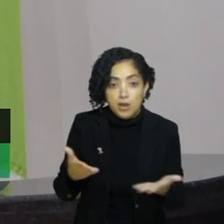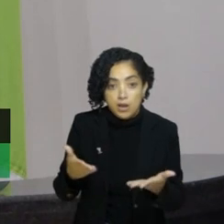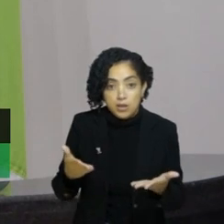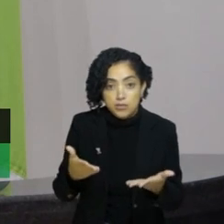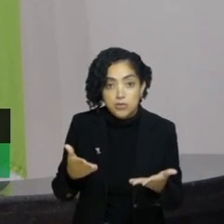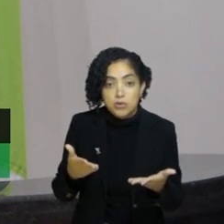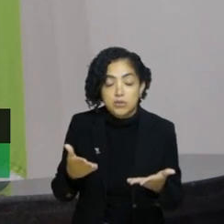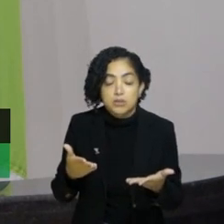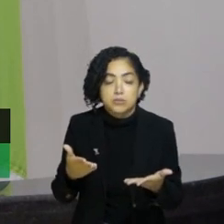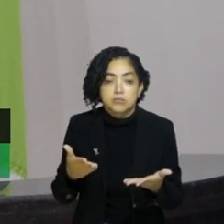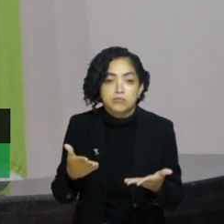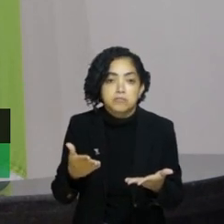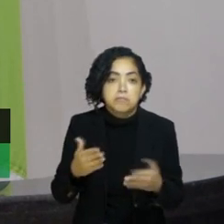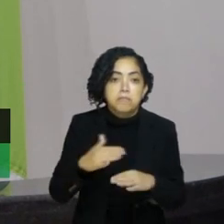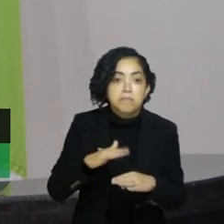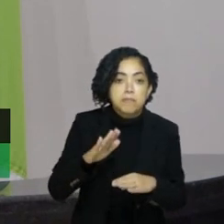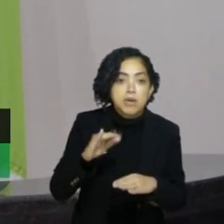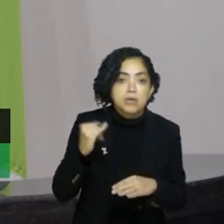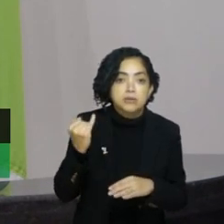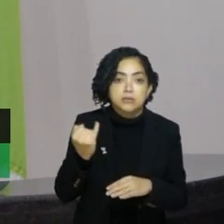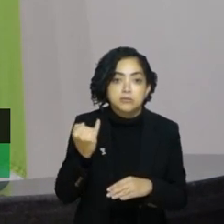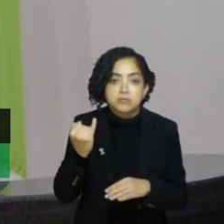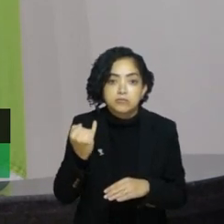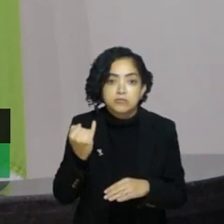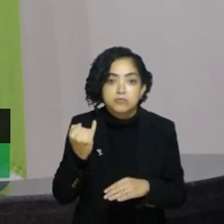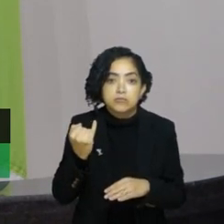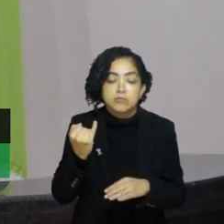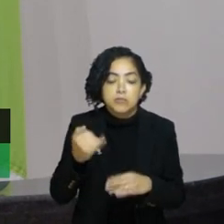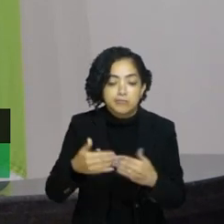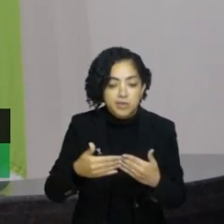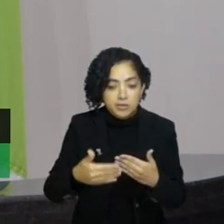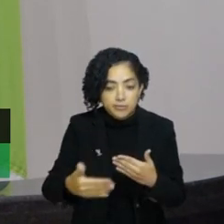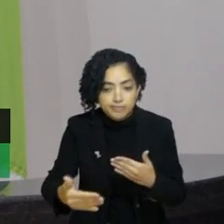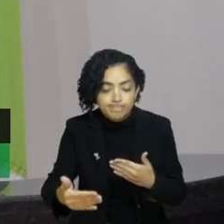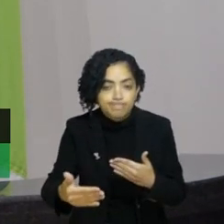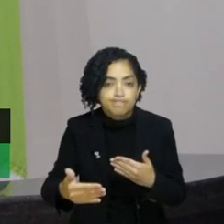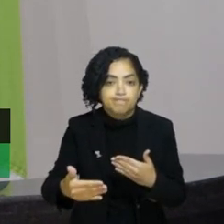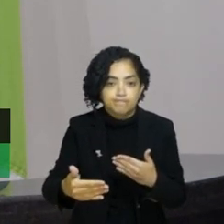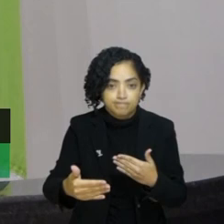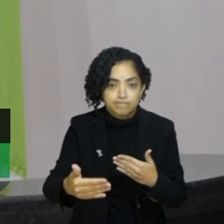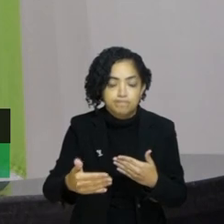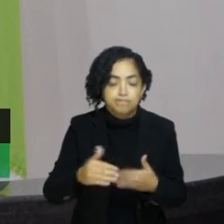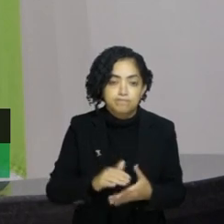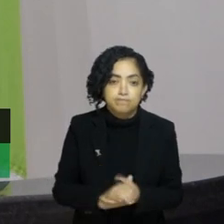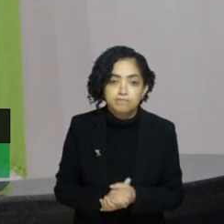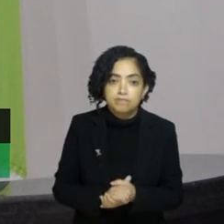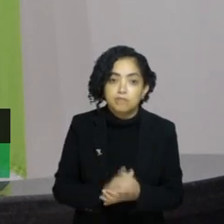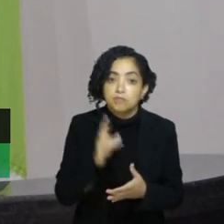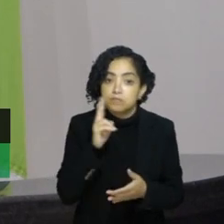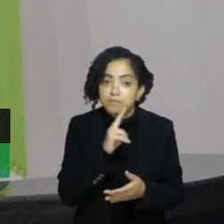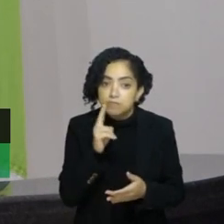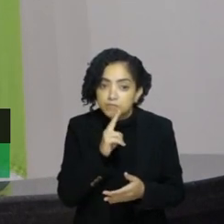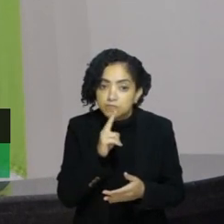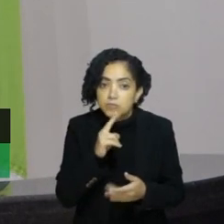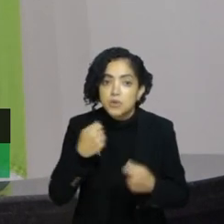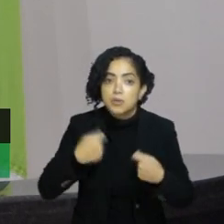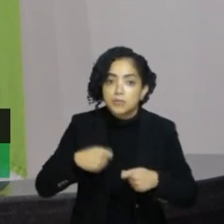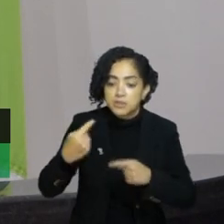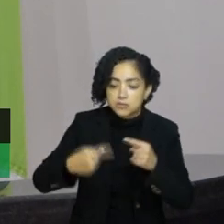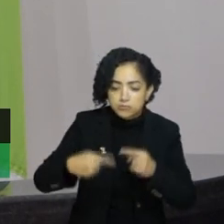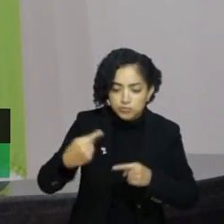Não menos importante, meus amigos, é o porvir. Passada a emergência, temos que rediscutir o papel do